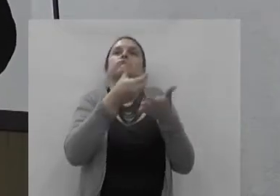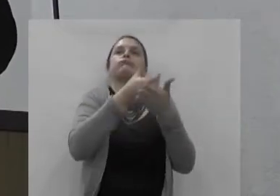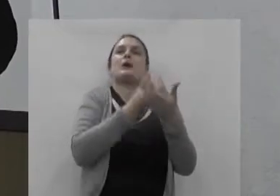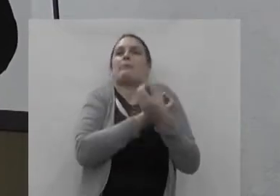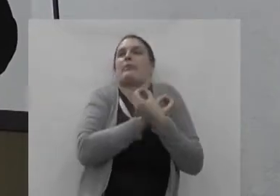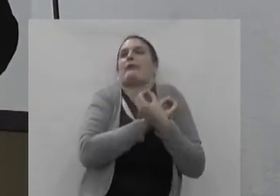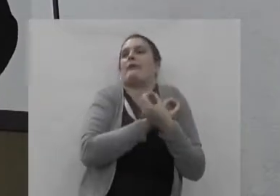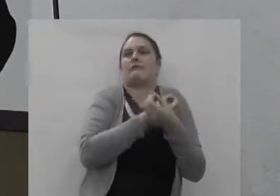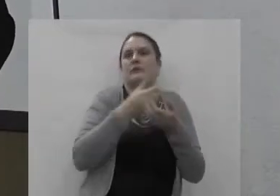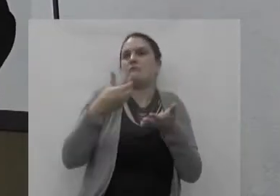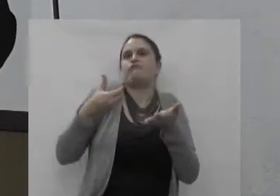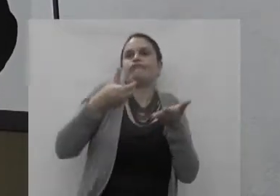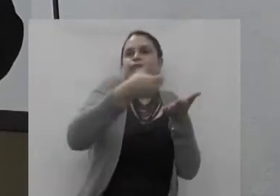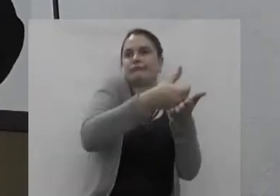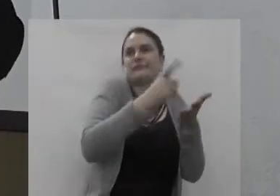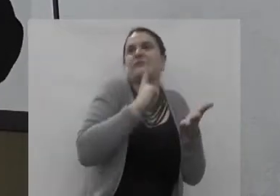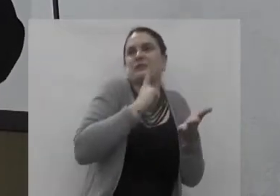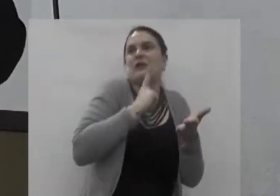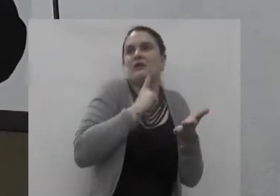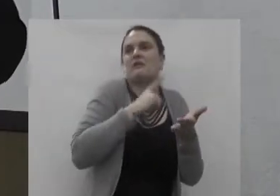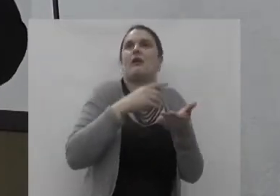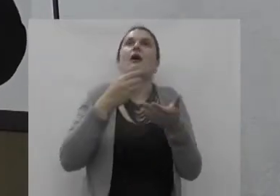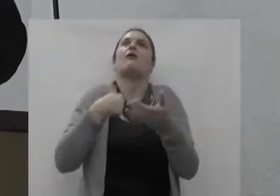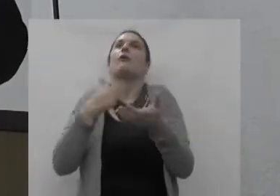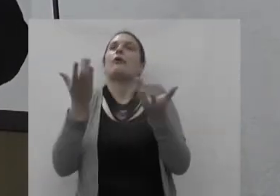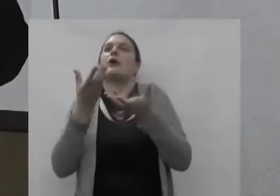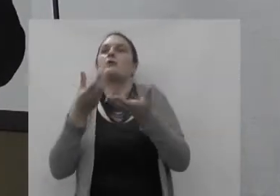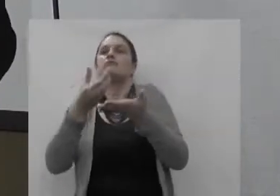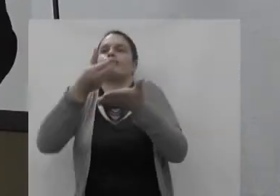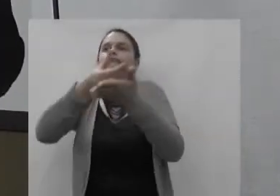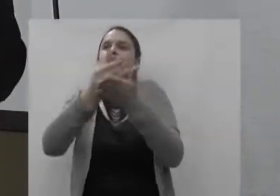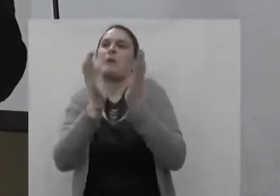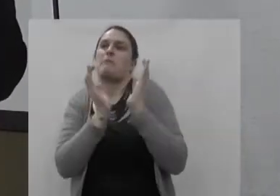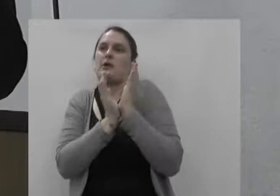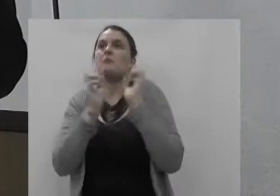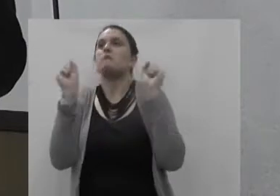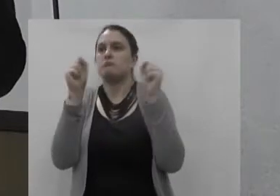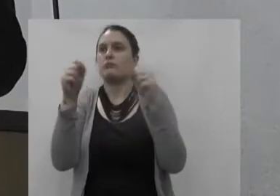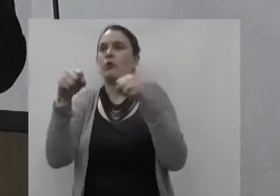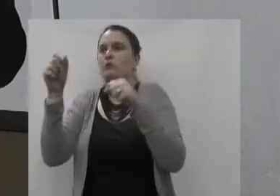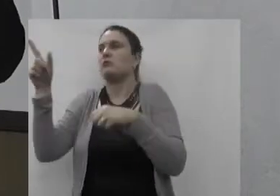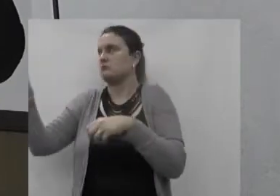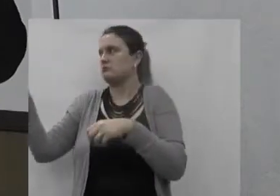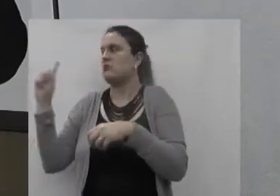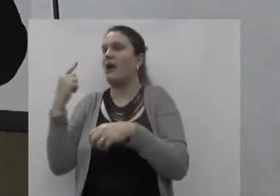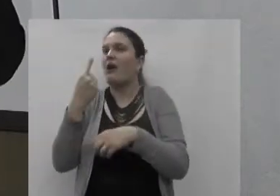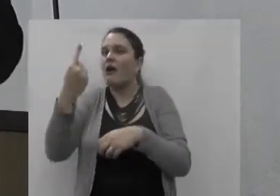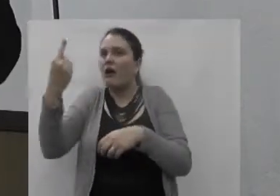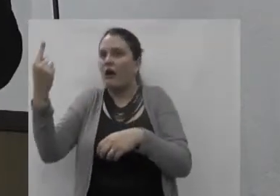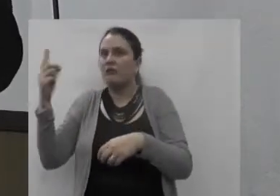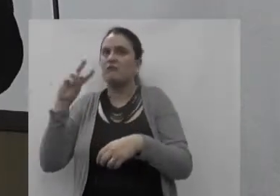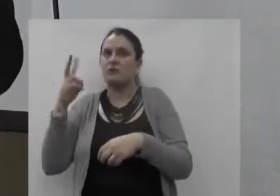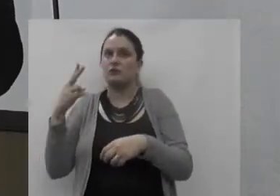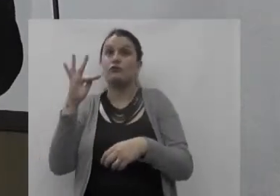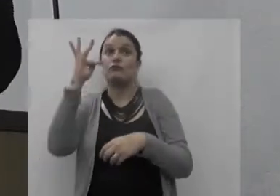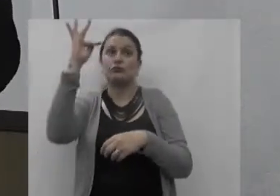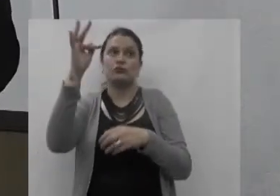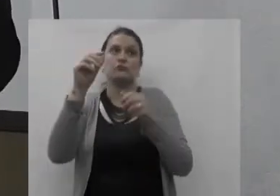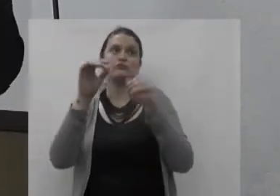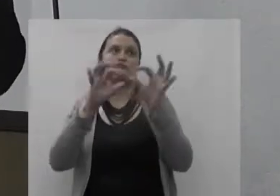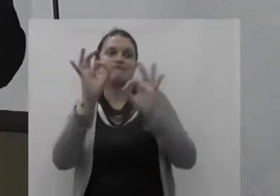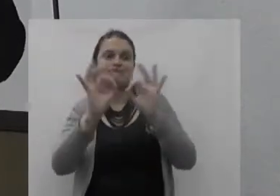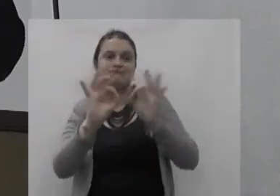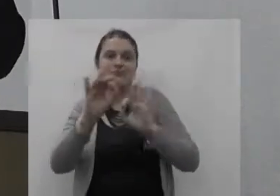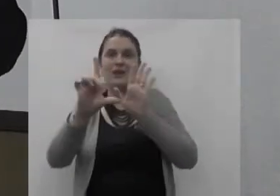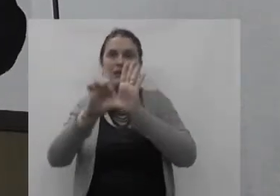impositiva. Então, não temos mais que ficar refutando, não temos mais que ficar protelando.